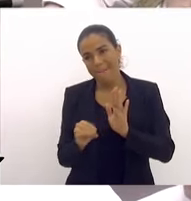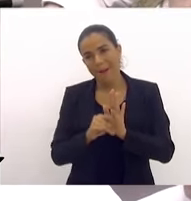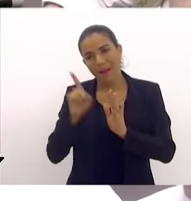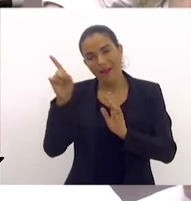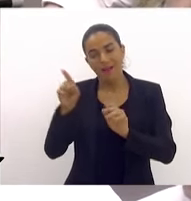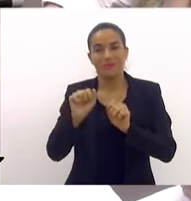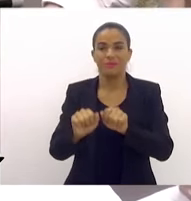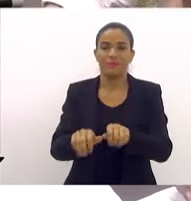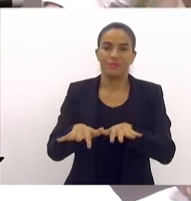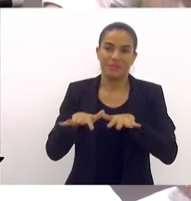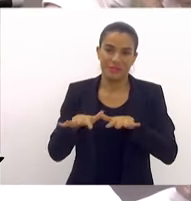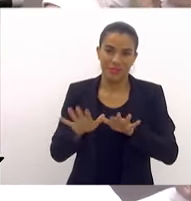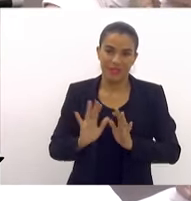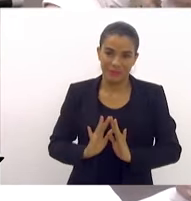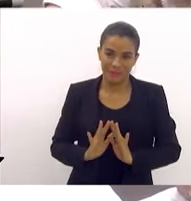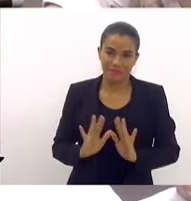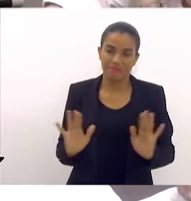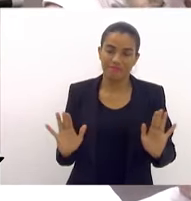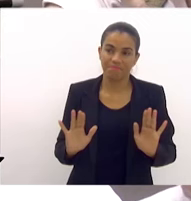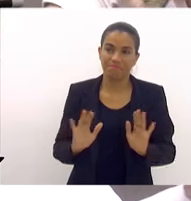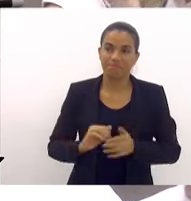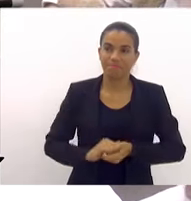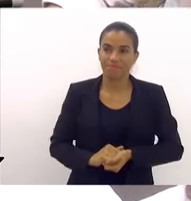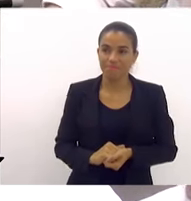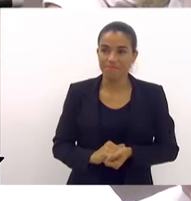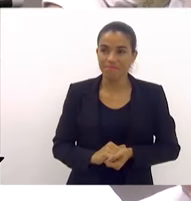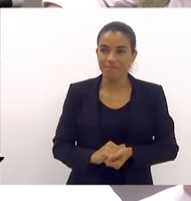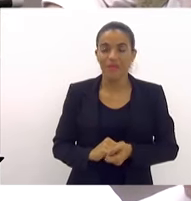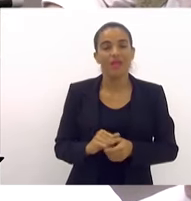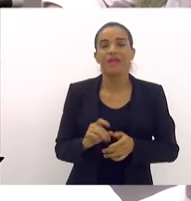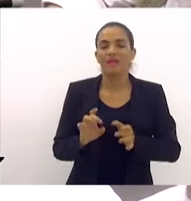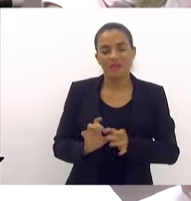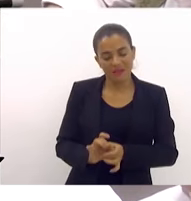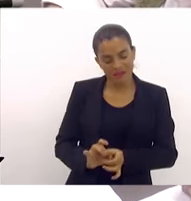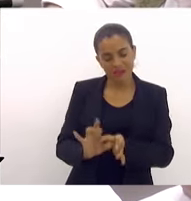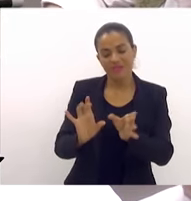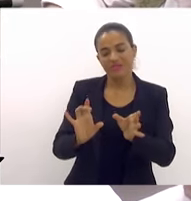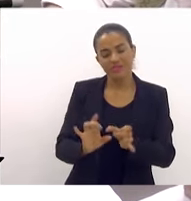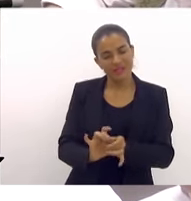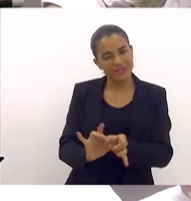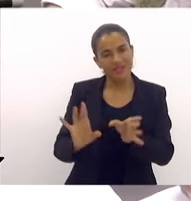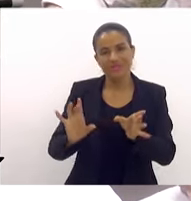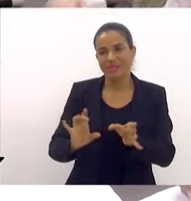todas as correções possíveis. E assim o cavalinho cruza a reta final.